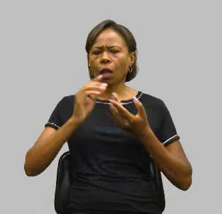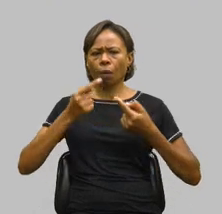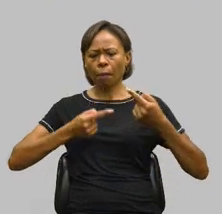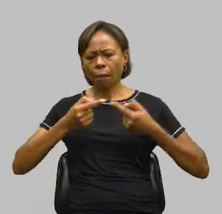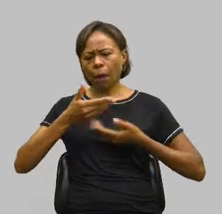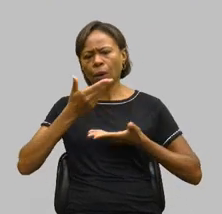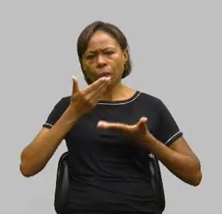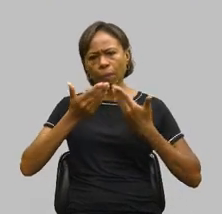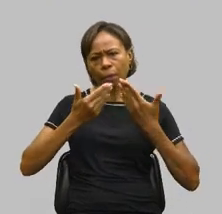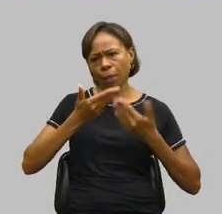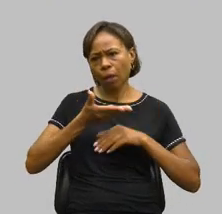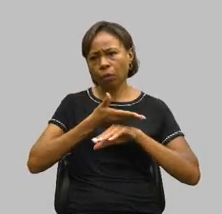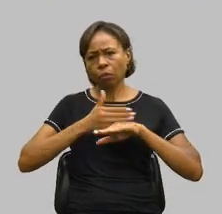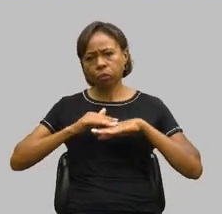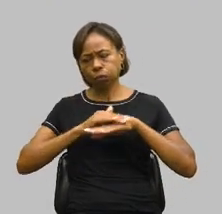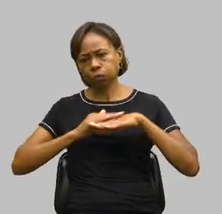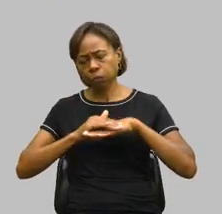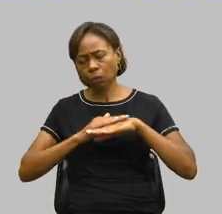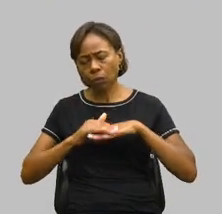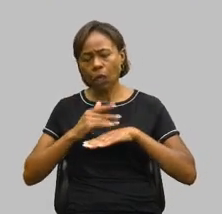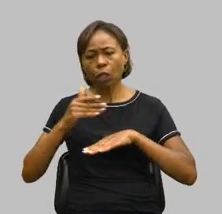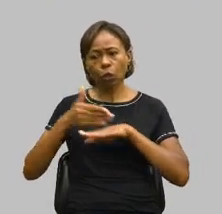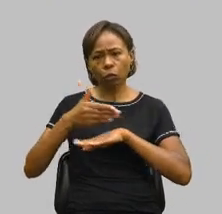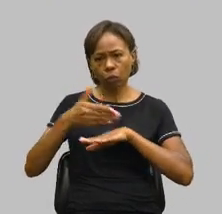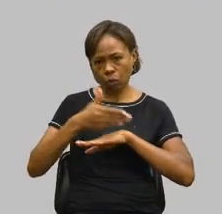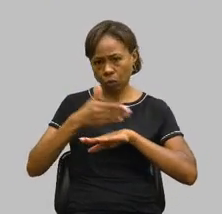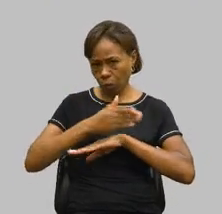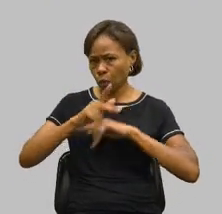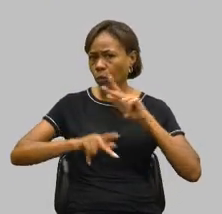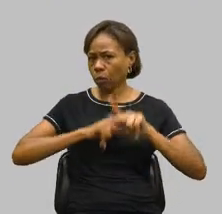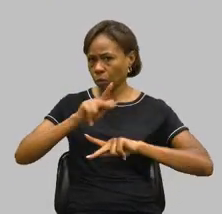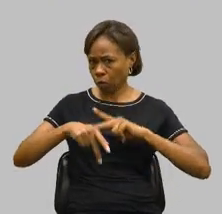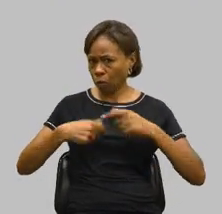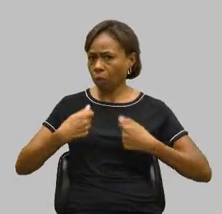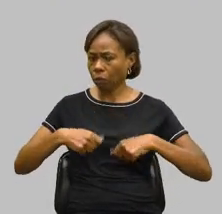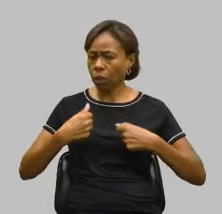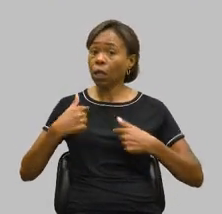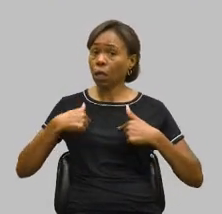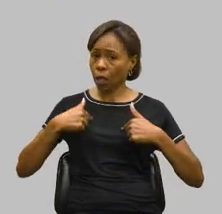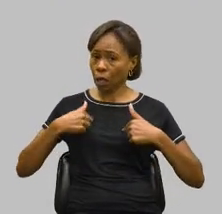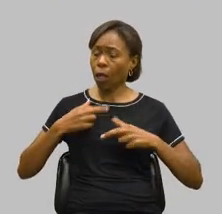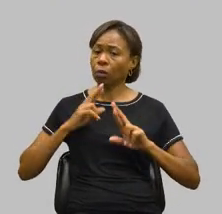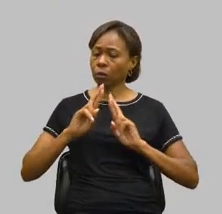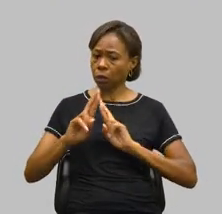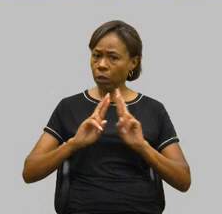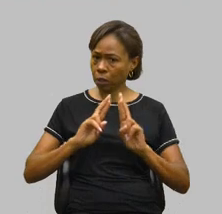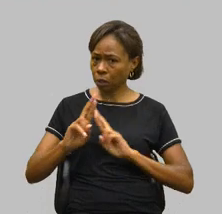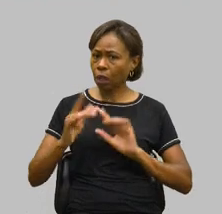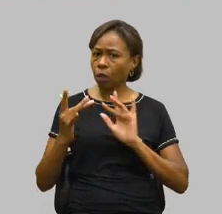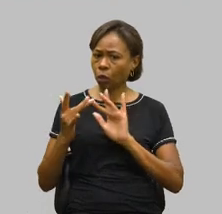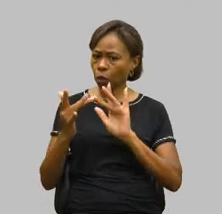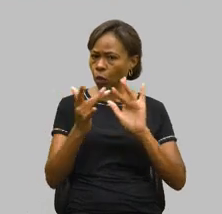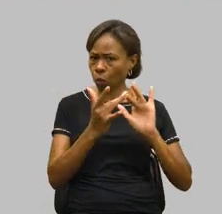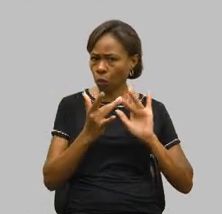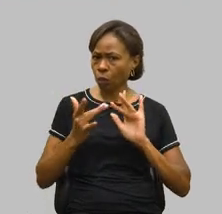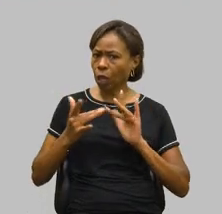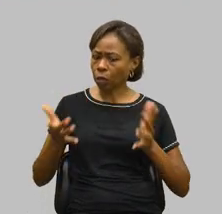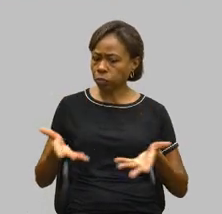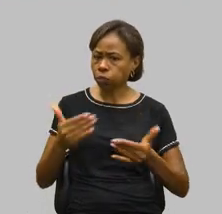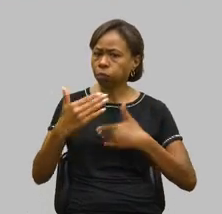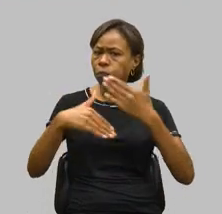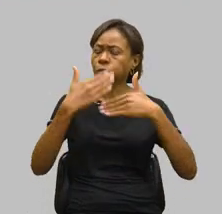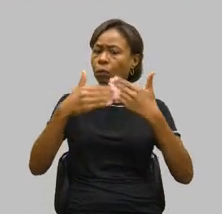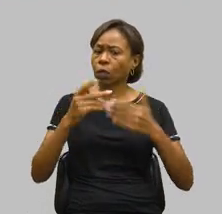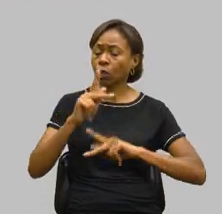construção através da Participação Popular todos aqui sabem da minha relação com com a o fomento e a Participação